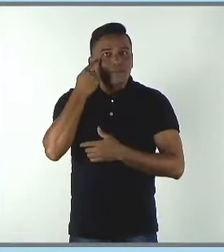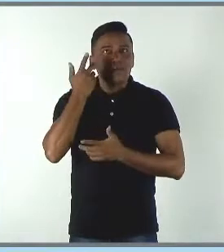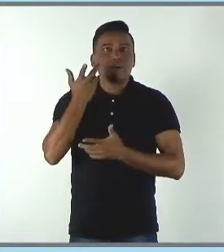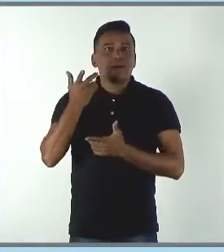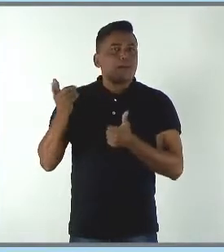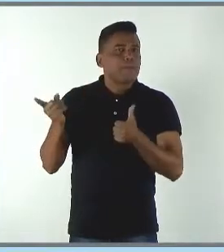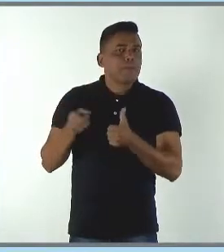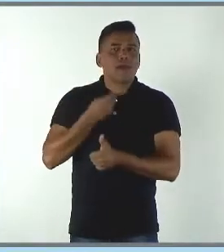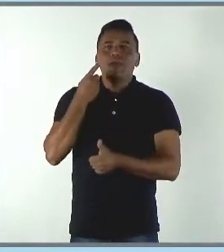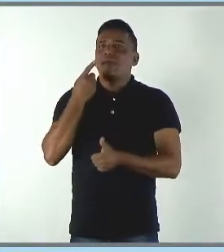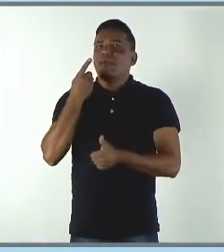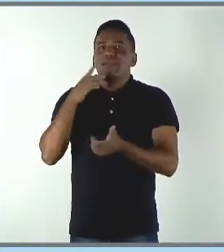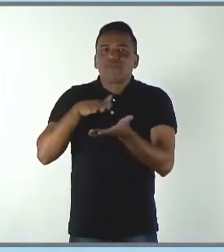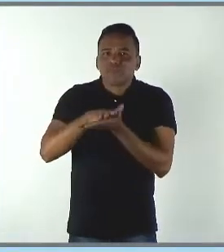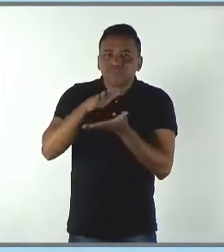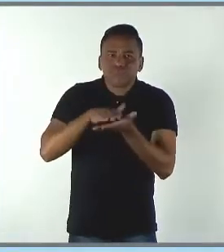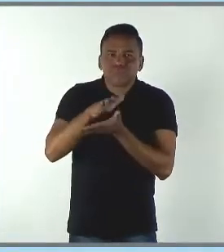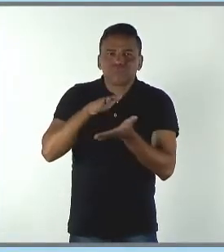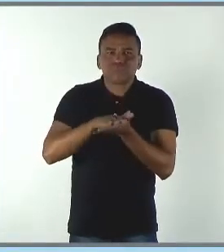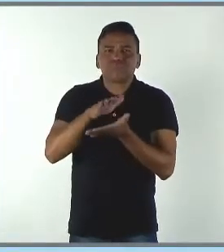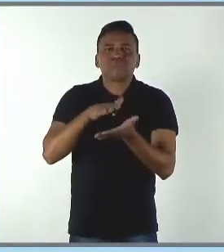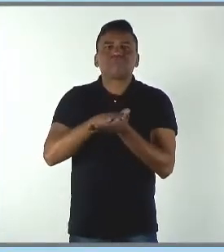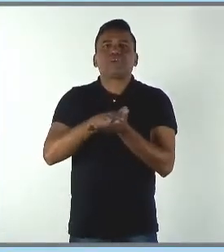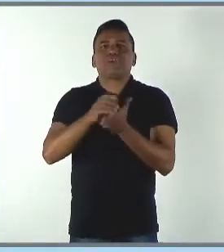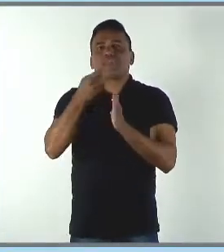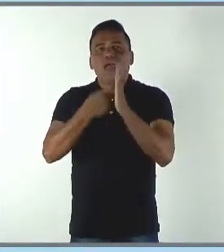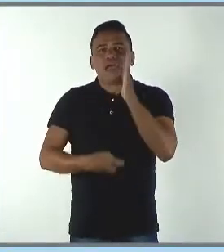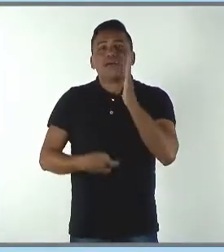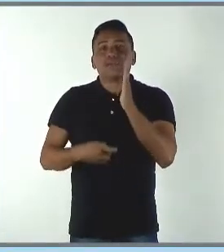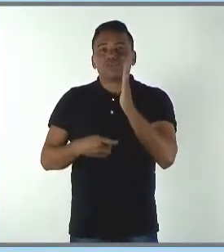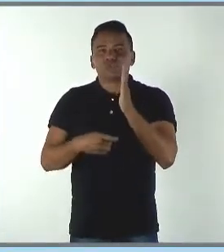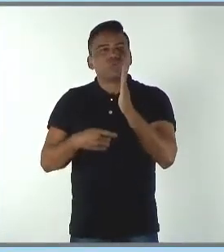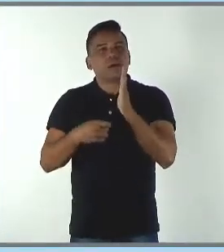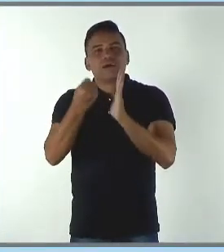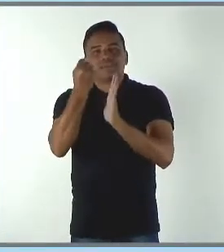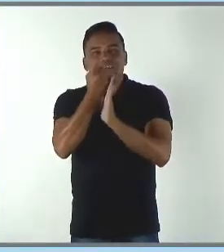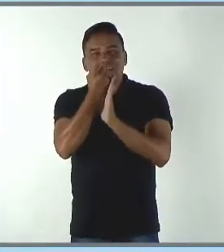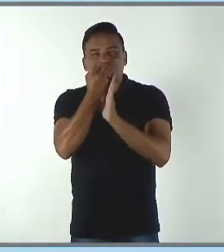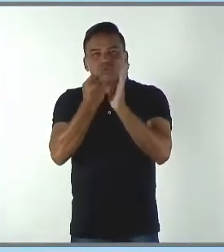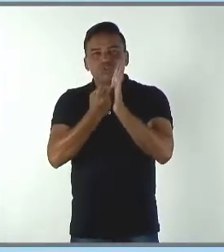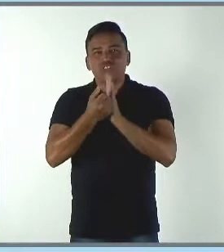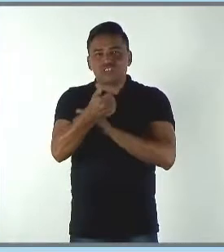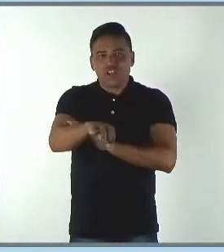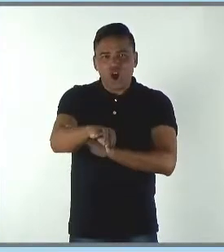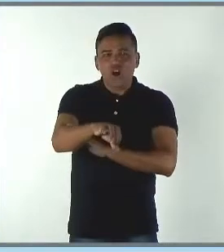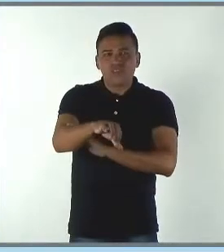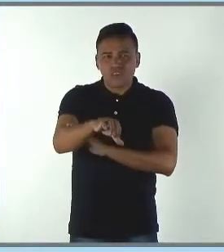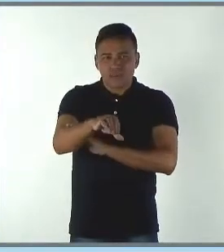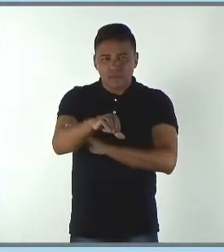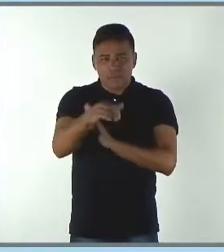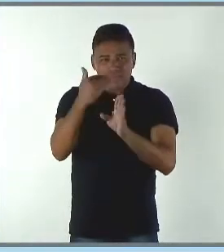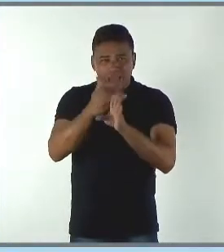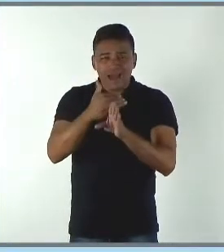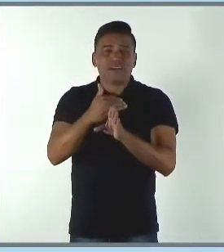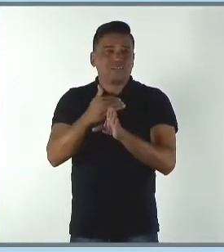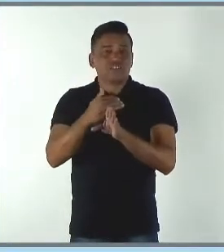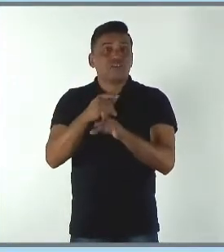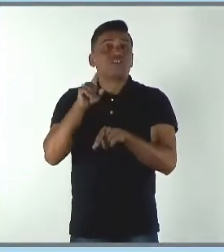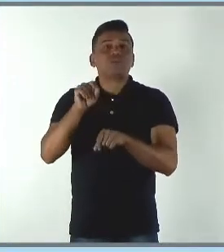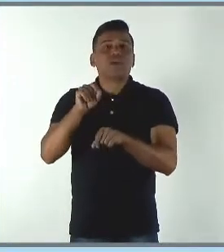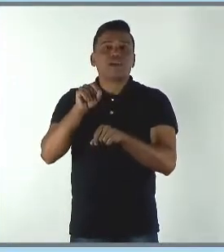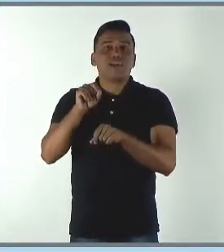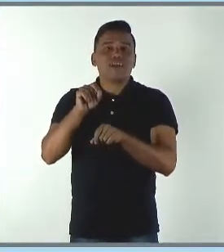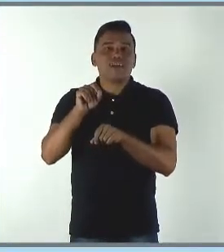primeiras gráficas do Rio de Janeiro, da segunda metade do século XIX, pessoas negras desenvolviam trabalhos físicos.